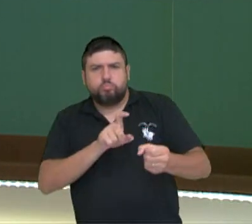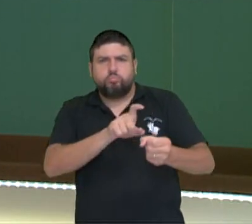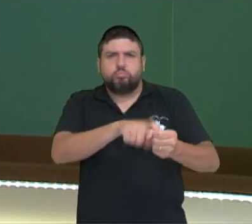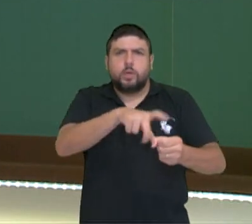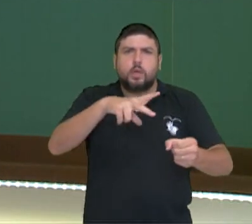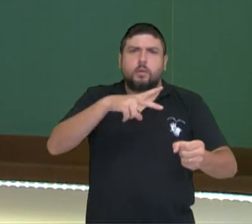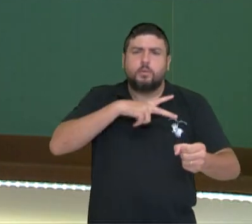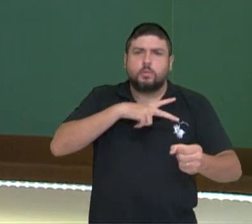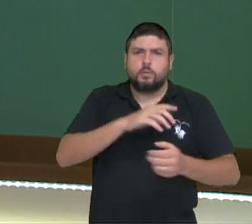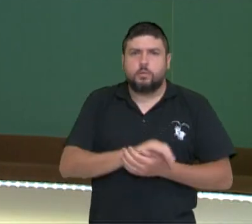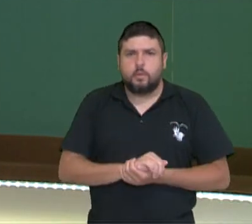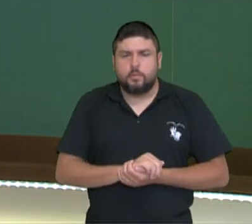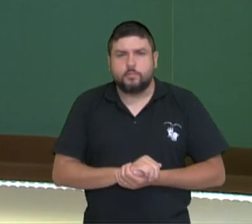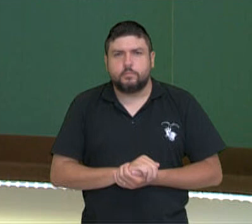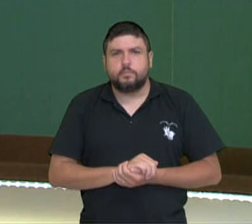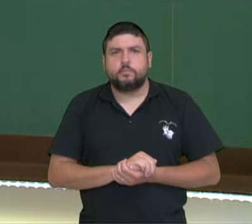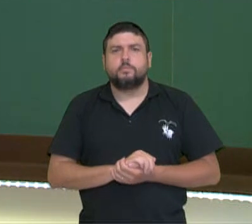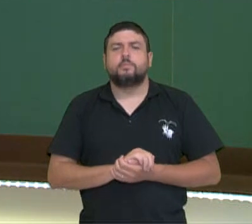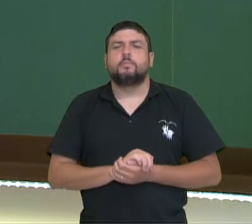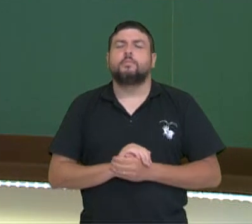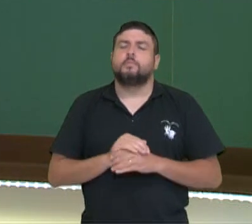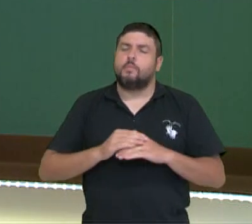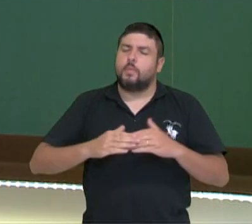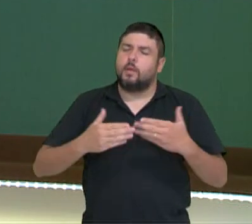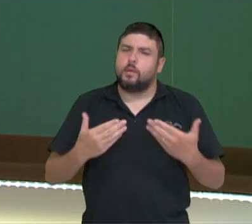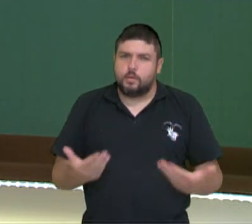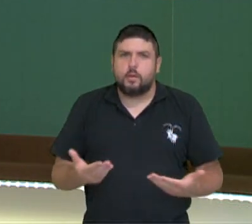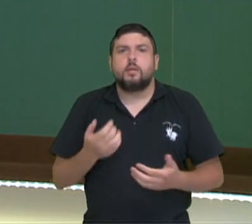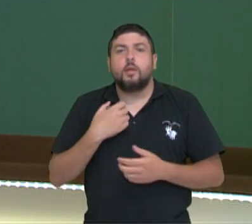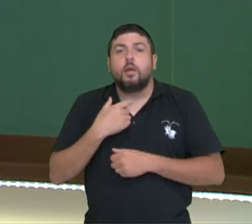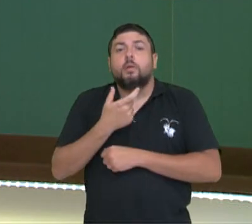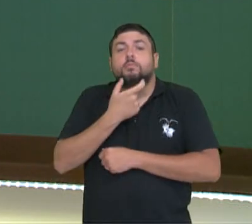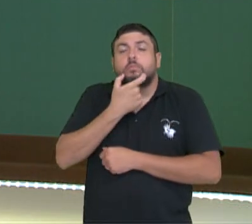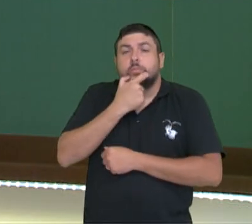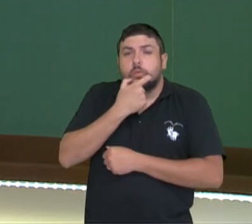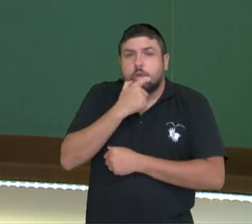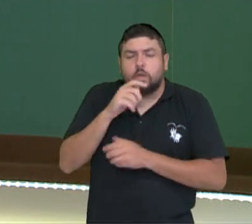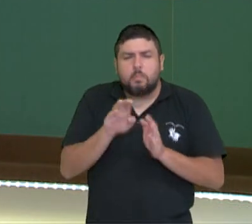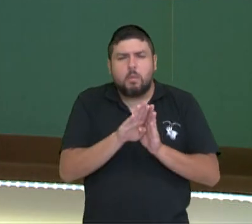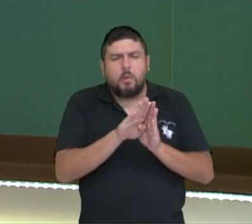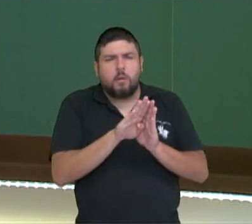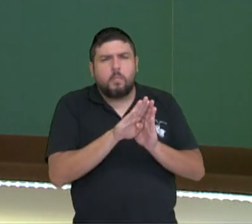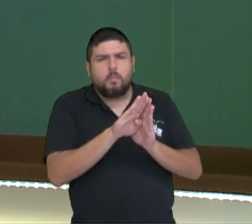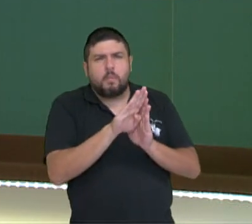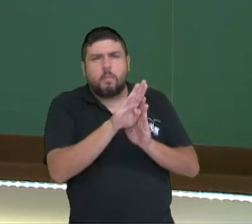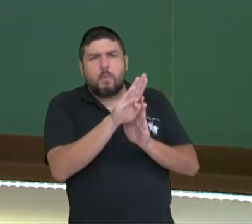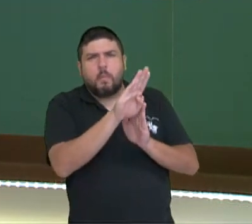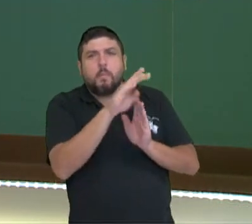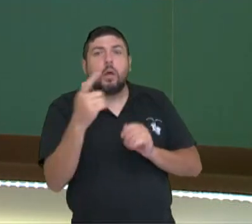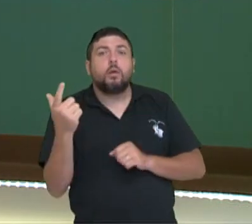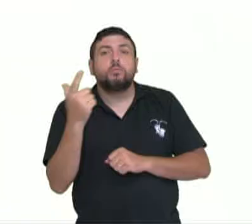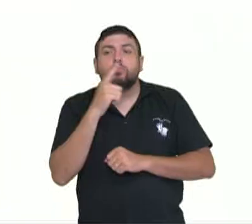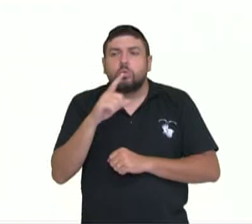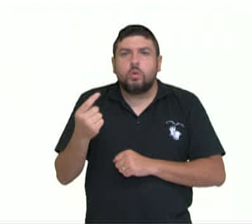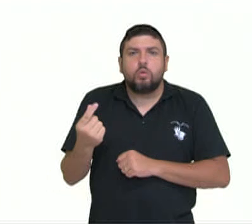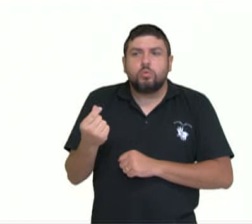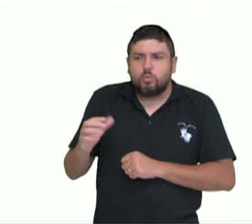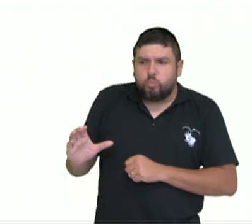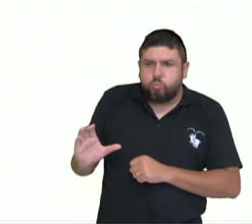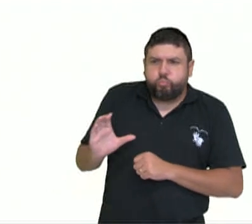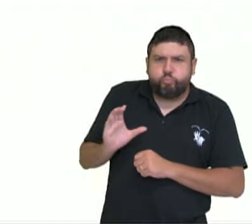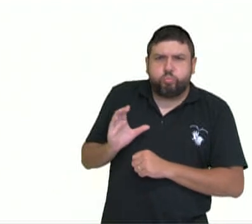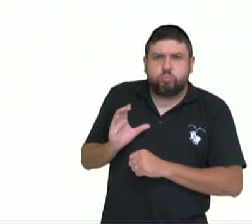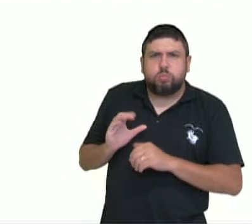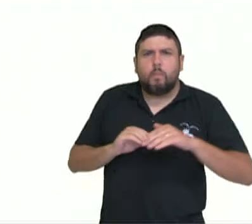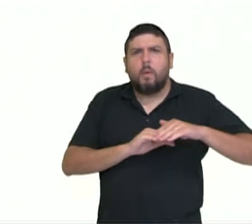vamos aqui, então, um dos fatores que levaram a Inglaterra a acumular um grande capital econômico foi